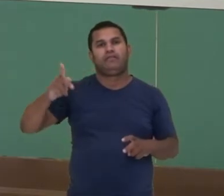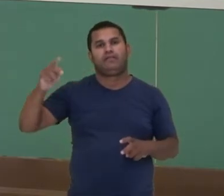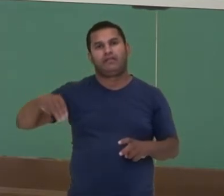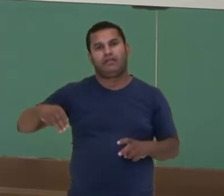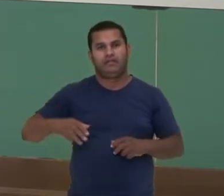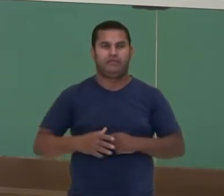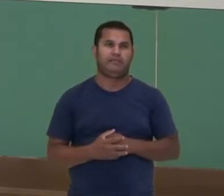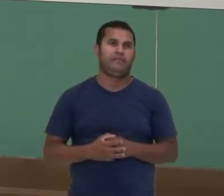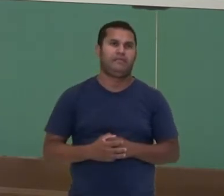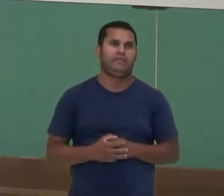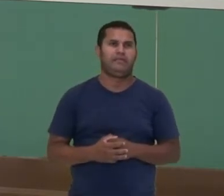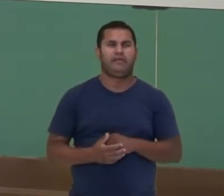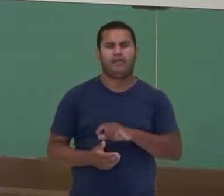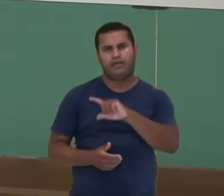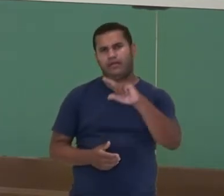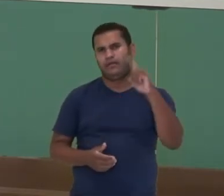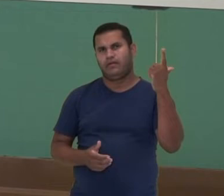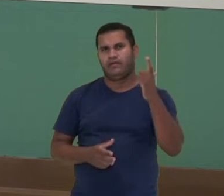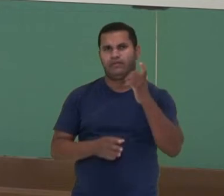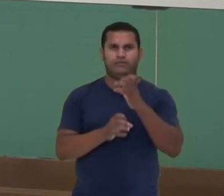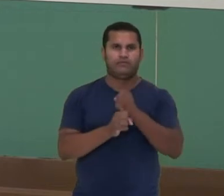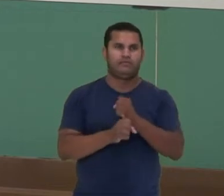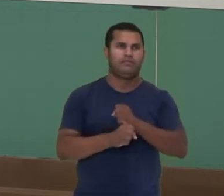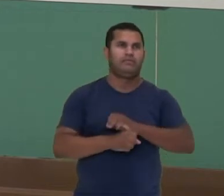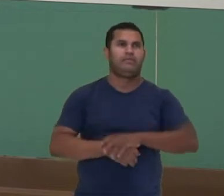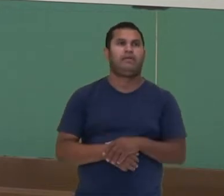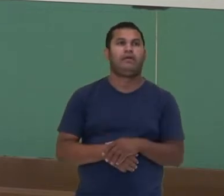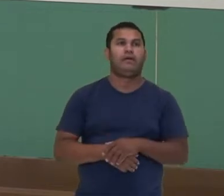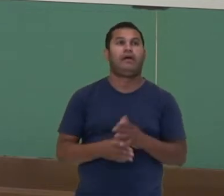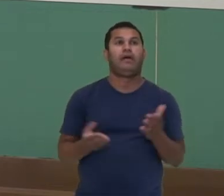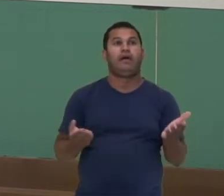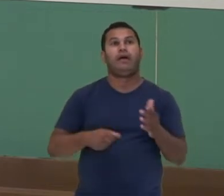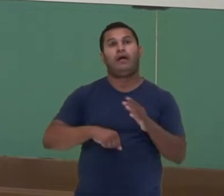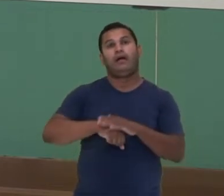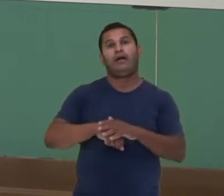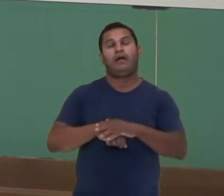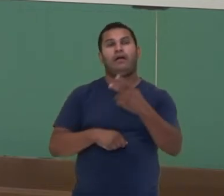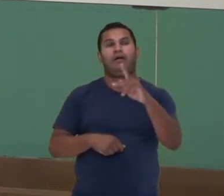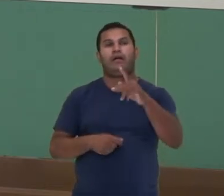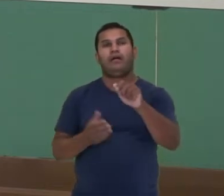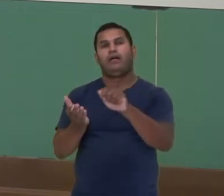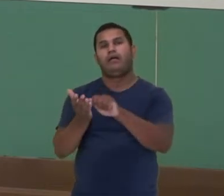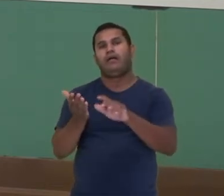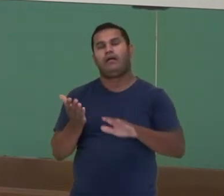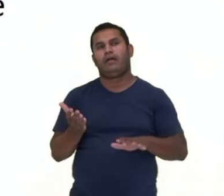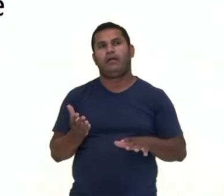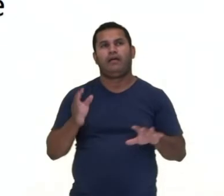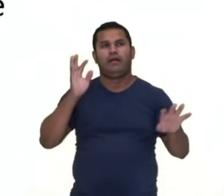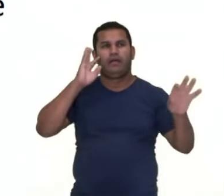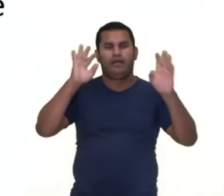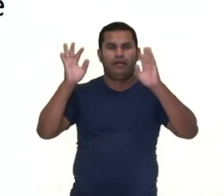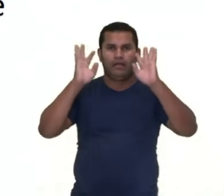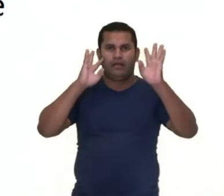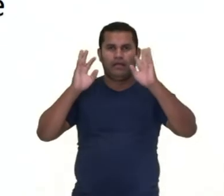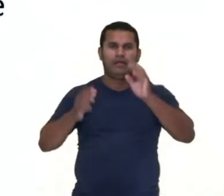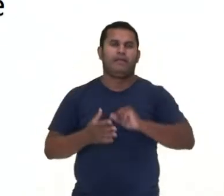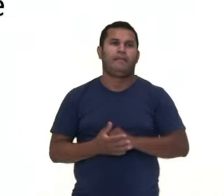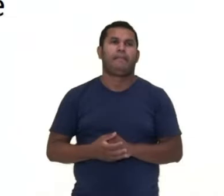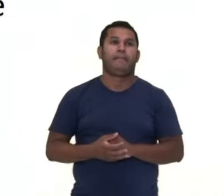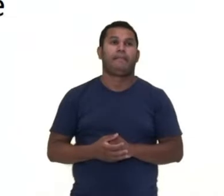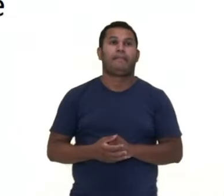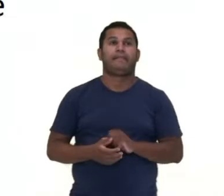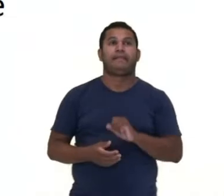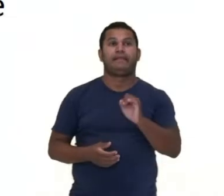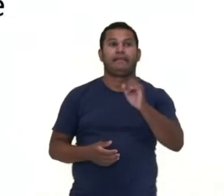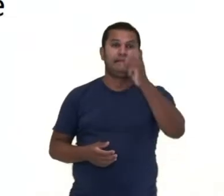Bem, agora eu vou deixar mais alguns exercícios para vocês poderem ir resolvendo aqui, ó. Então, acompanhem comigo, ó. Cinto de segurança